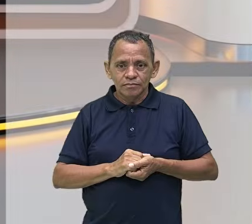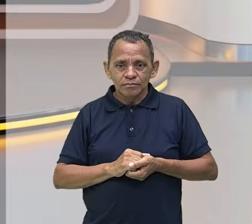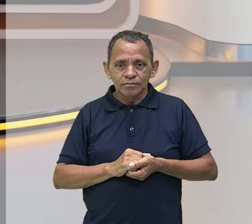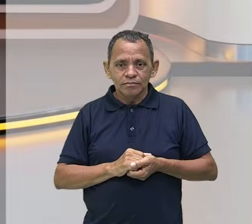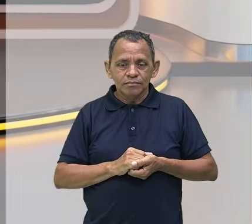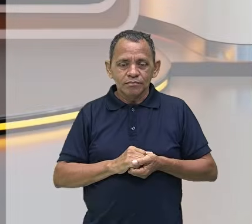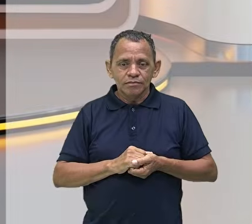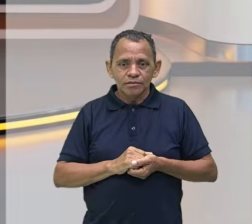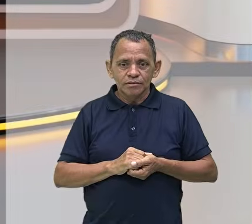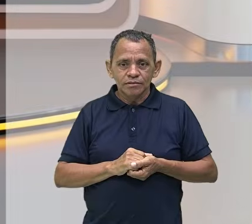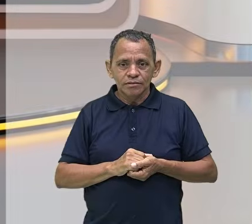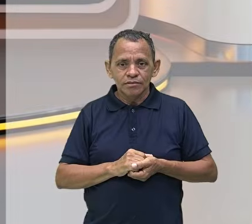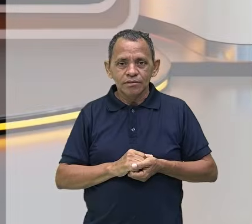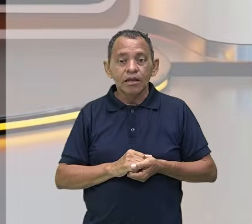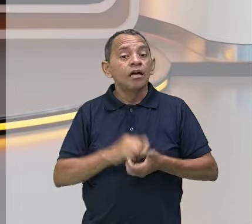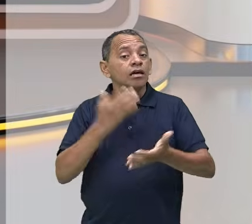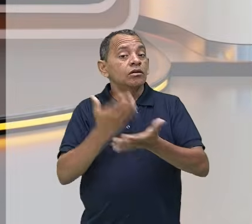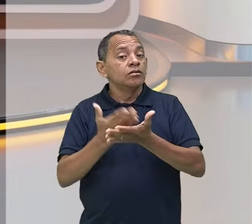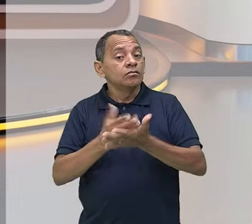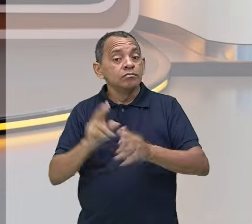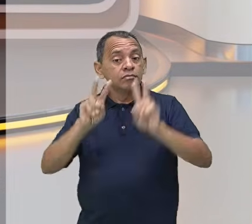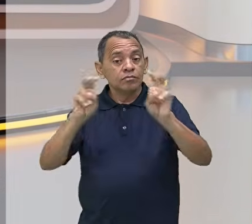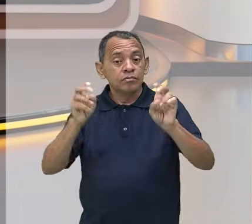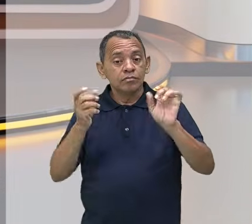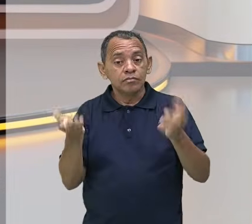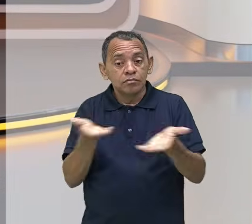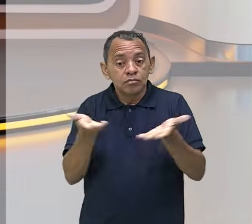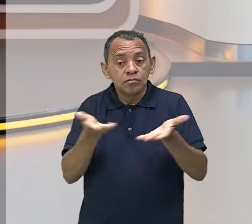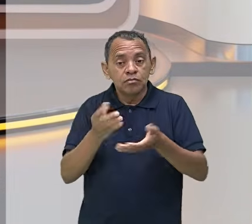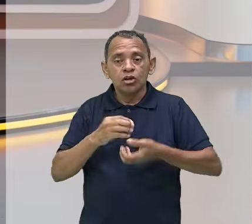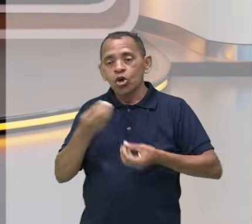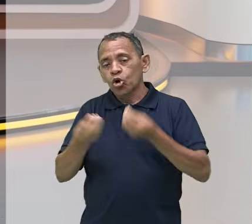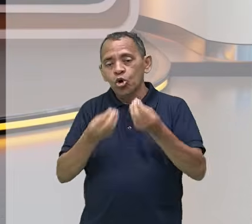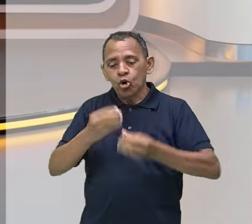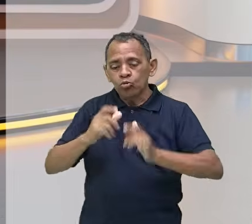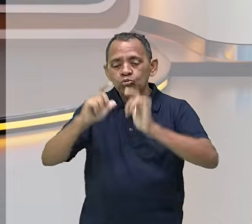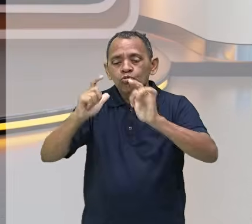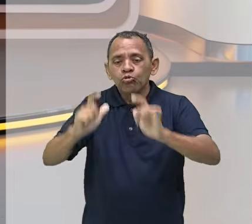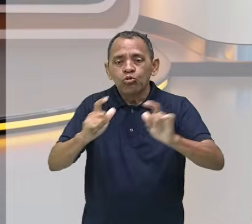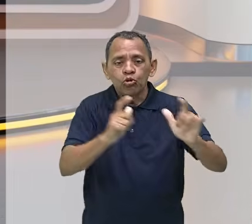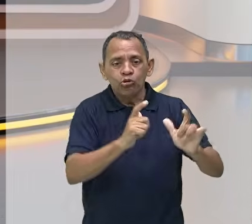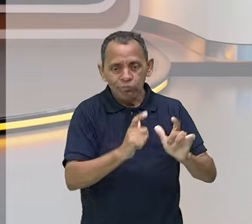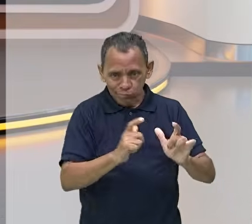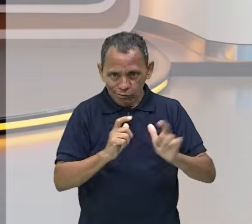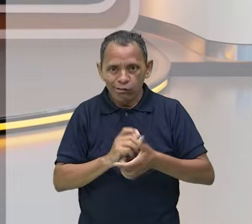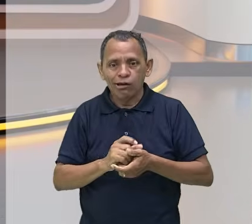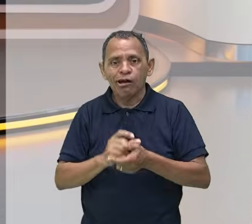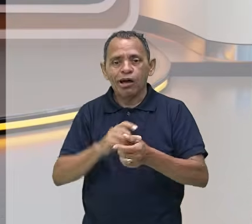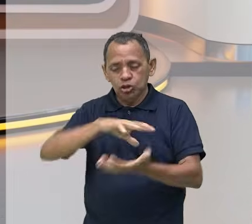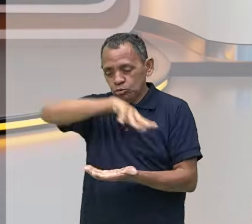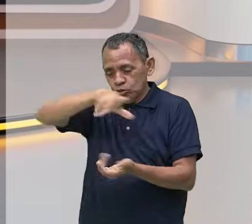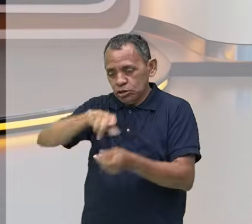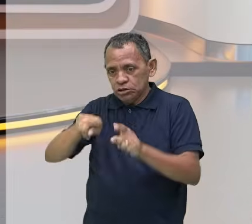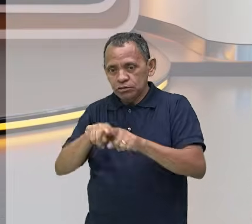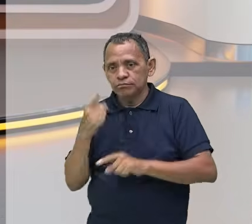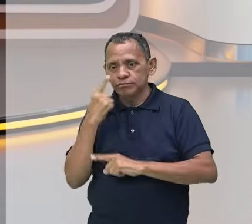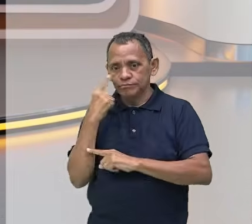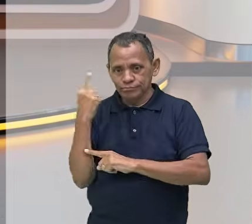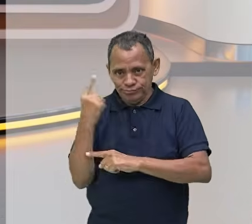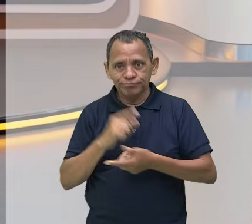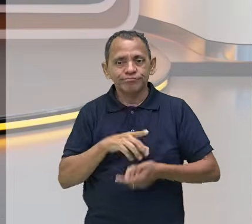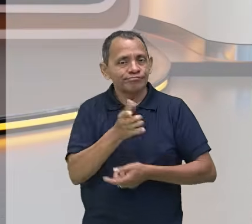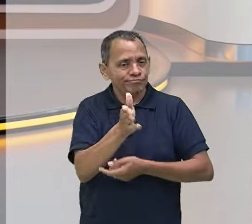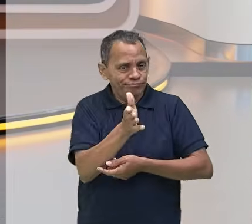Vamos estudar sobre como podemos nos localizar no planeta. E aqui a gente já pode observar